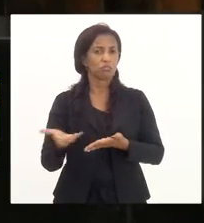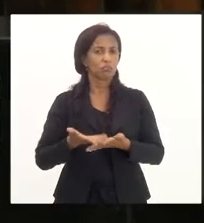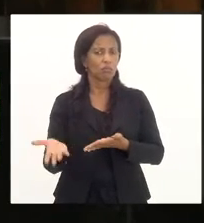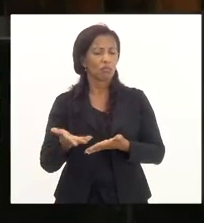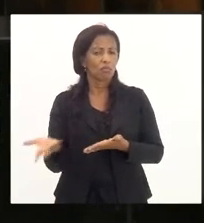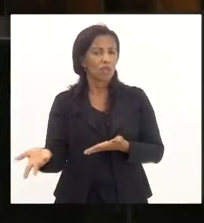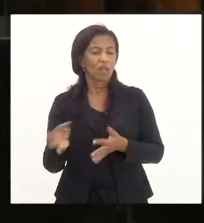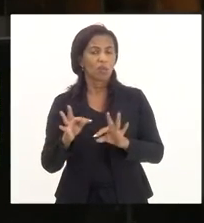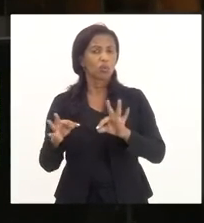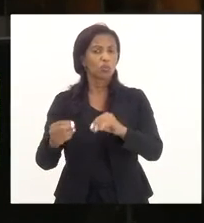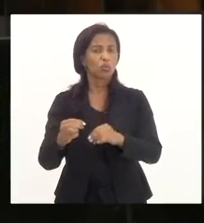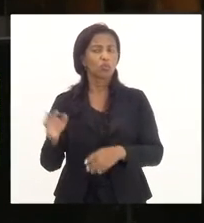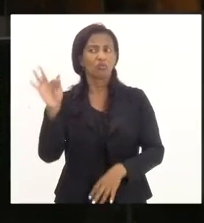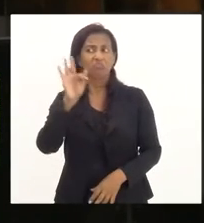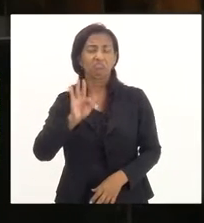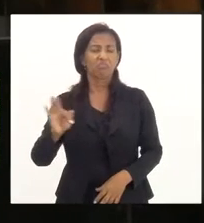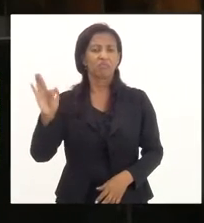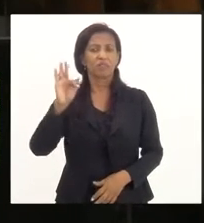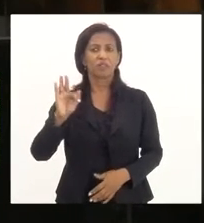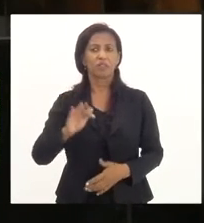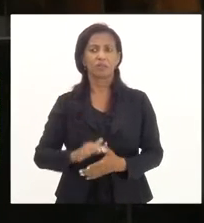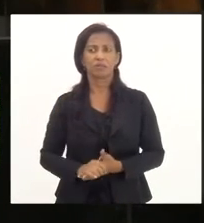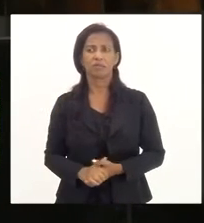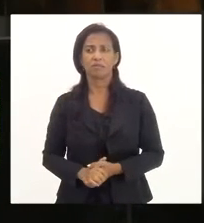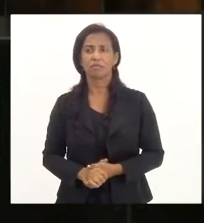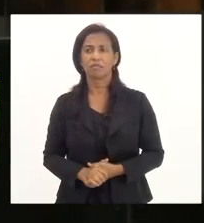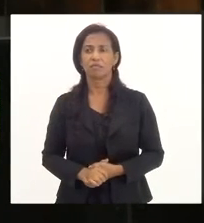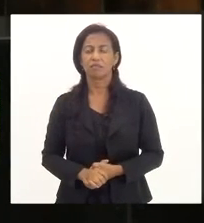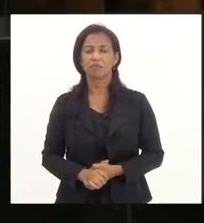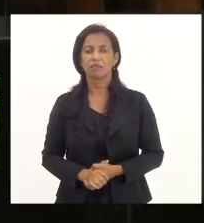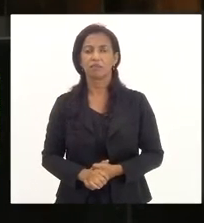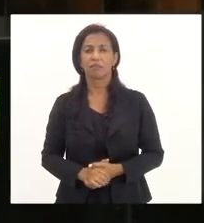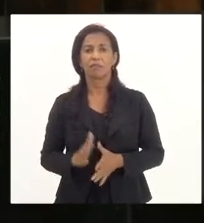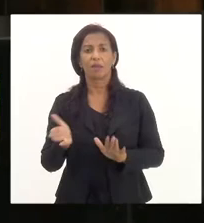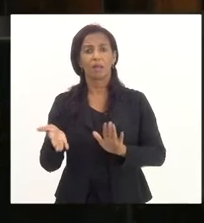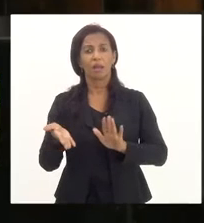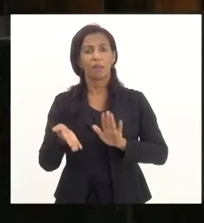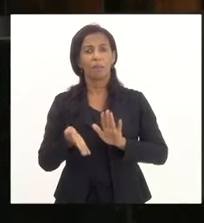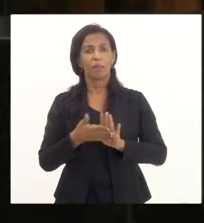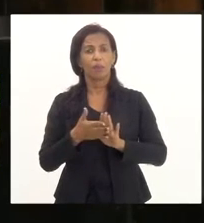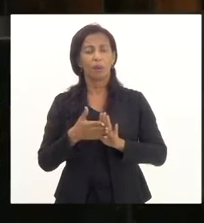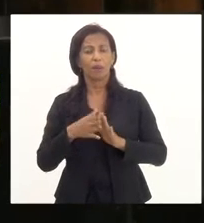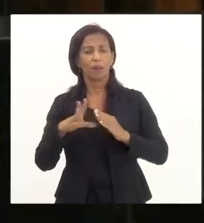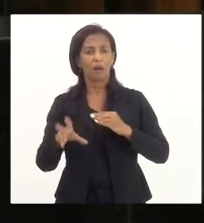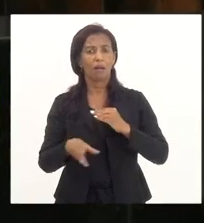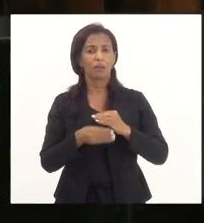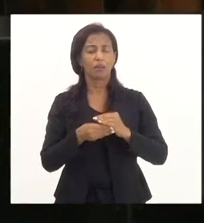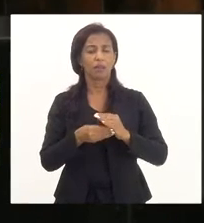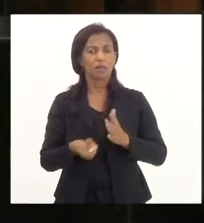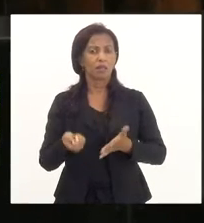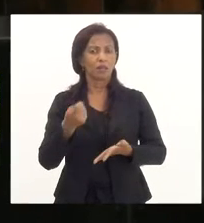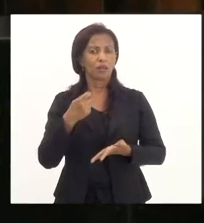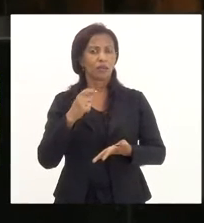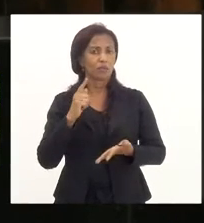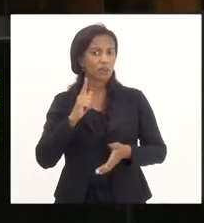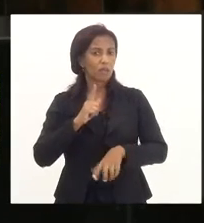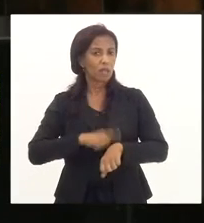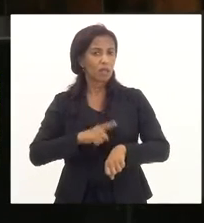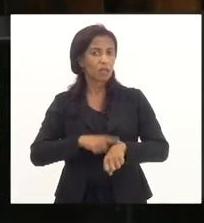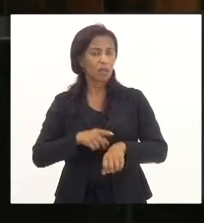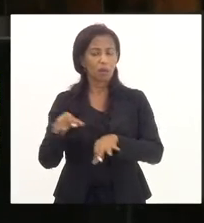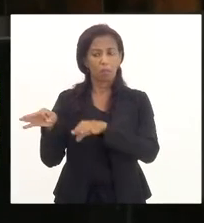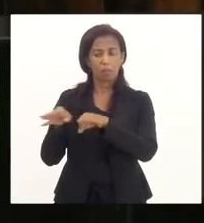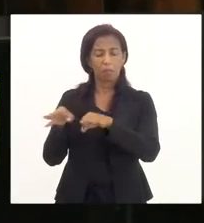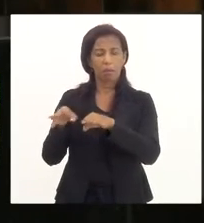todas as imposições um beijo mas o próprio adesão ao regime de recuperação fiscal tem um tempo